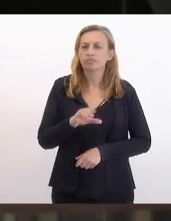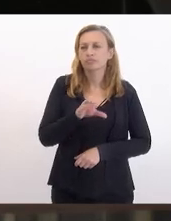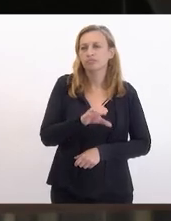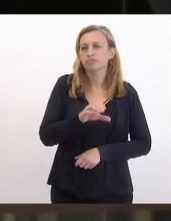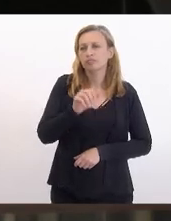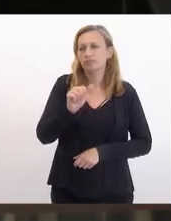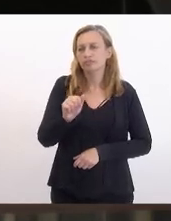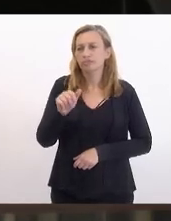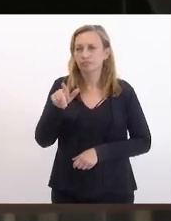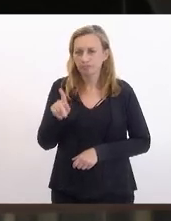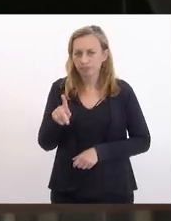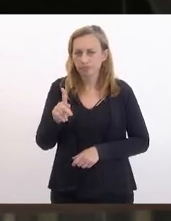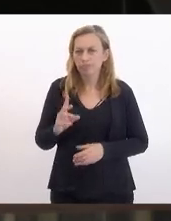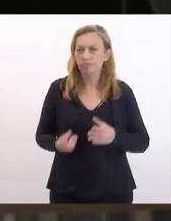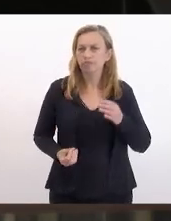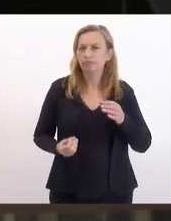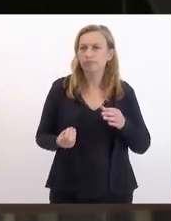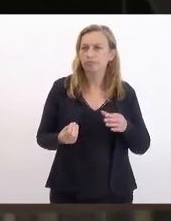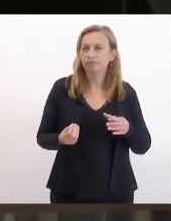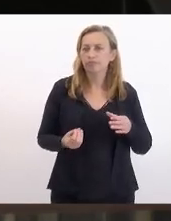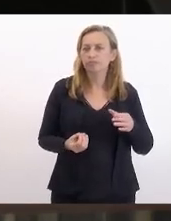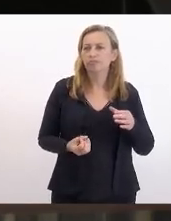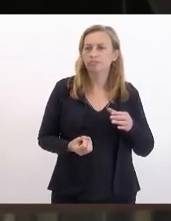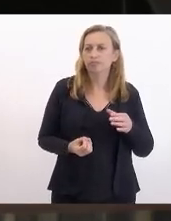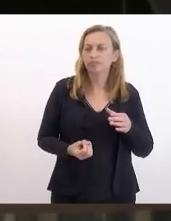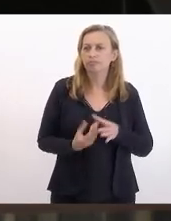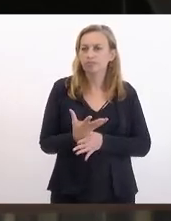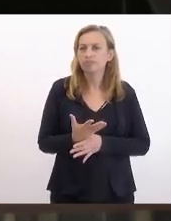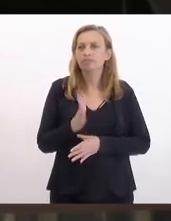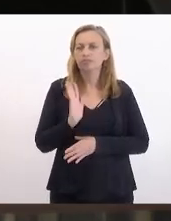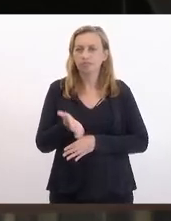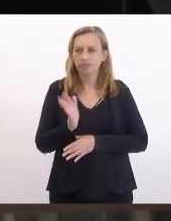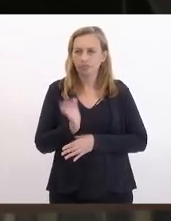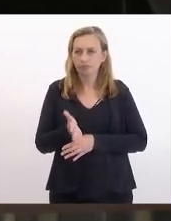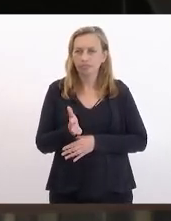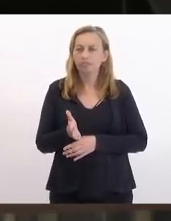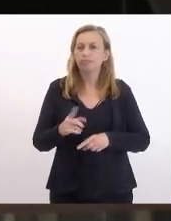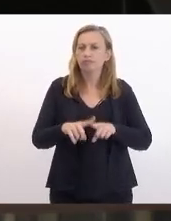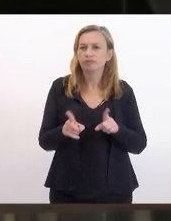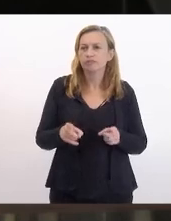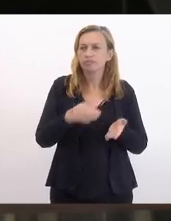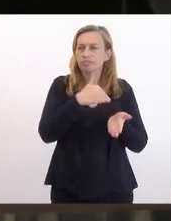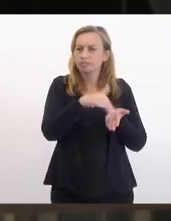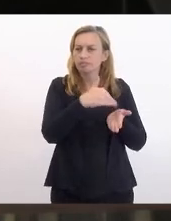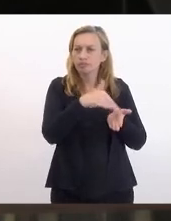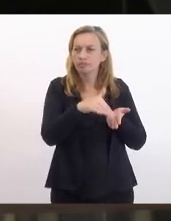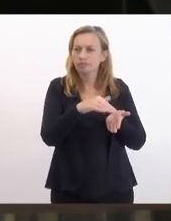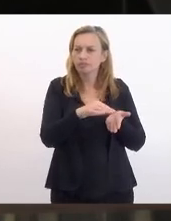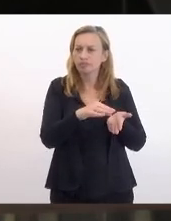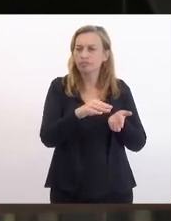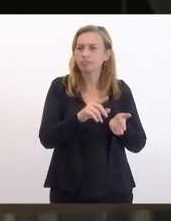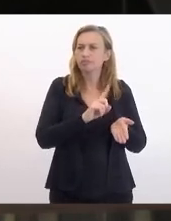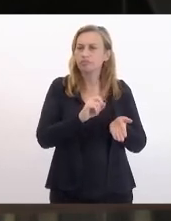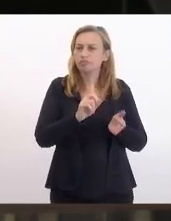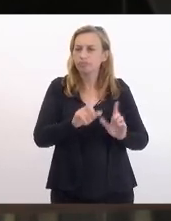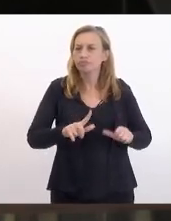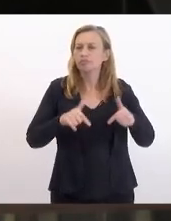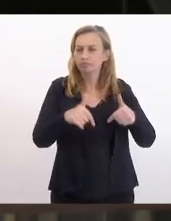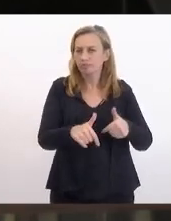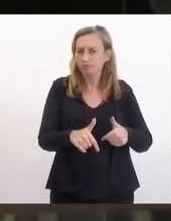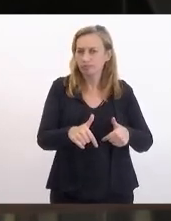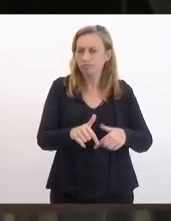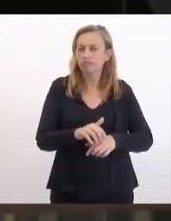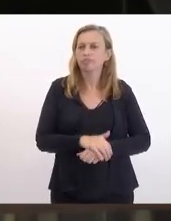certo Que por sinal já está instalado mas o atual secretário da partida não faz funcionar